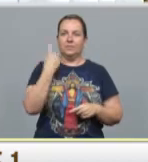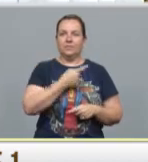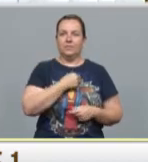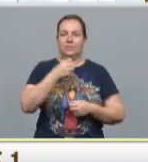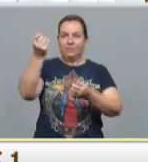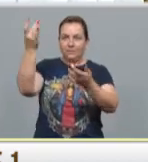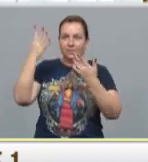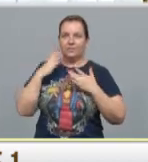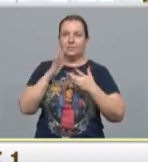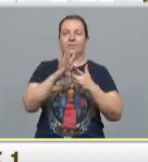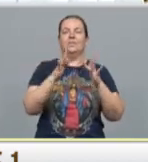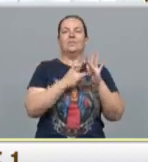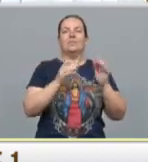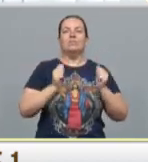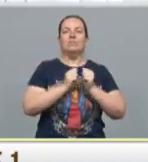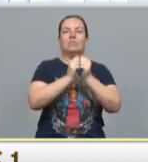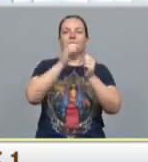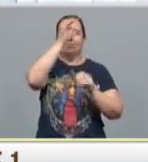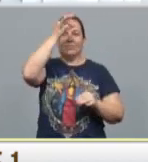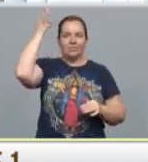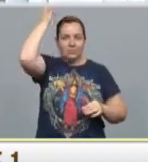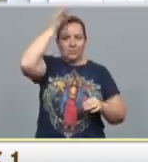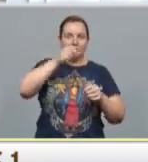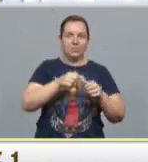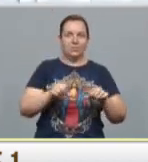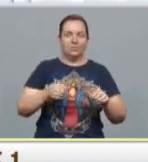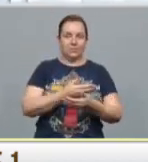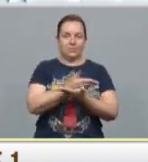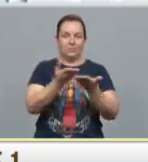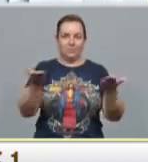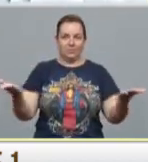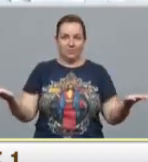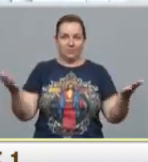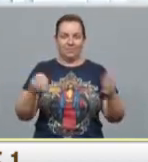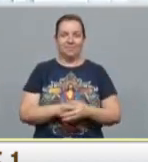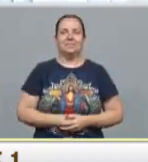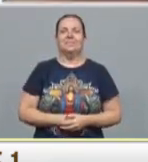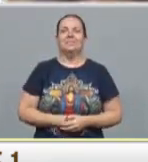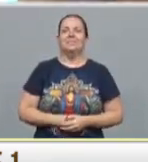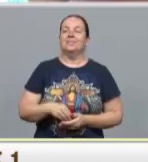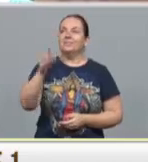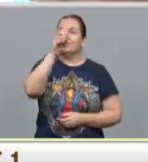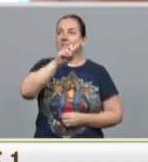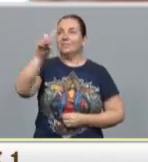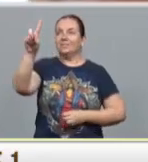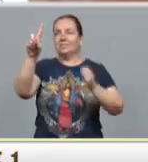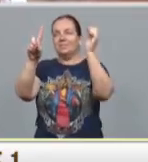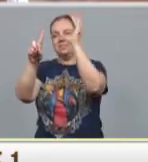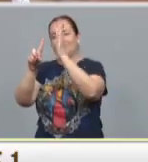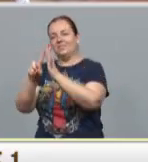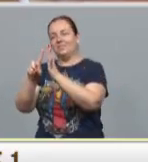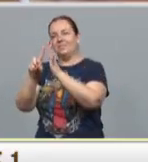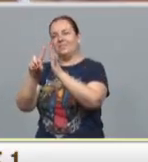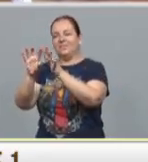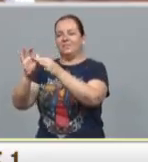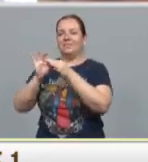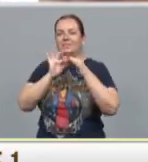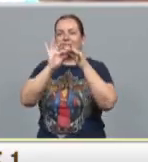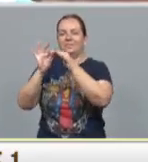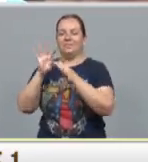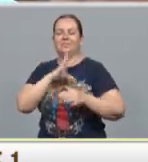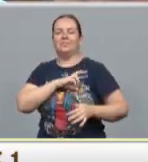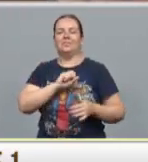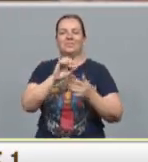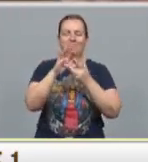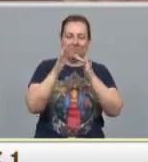graça de Jesus Cristo com o Espírito Santo esteja com todos vocês. Bendito seja Deus que nos